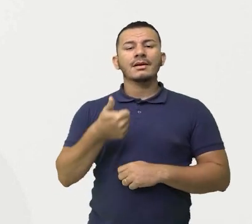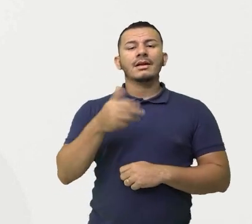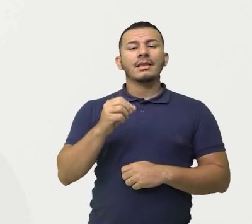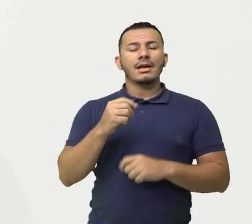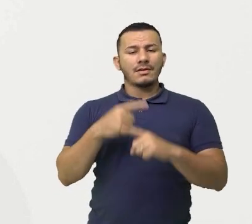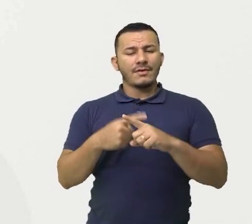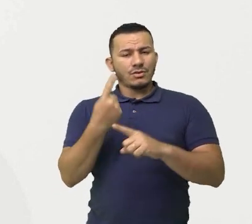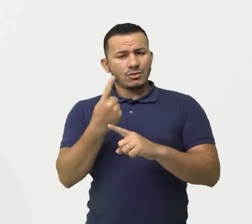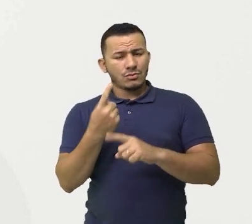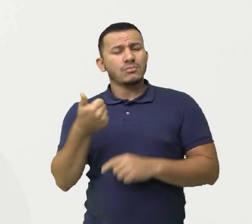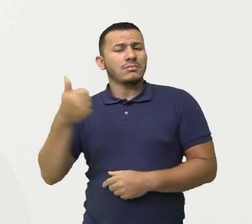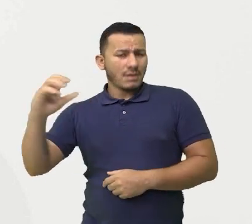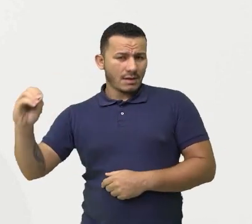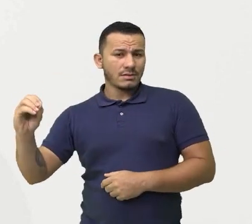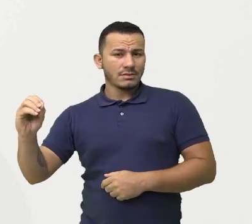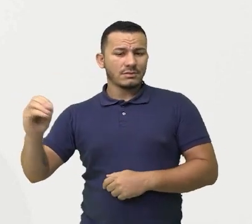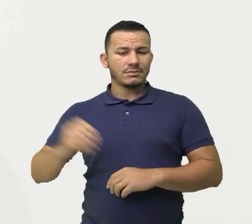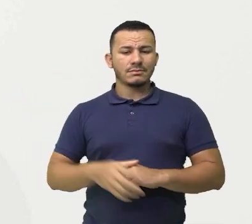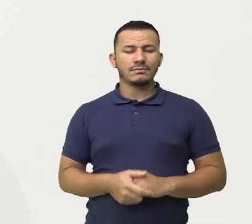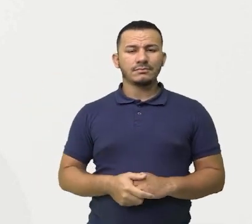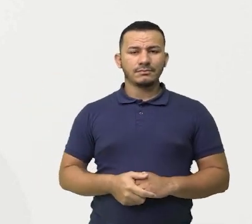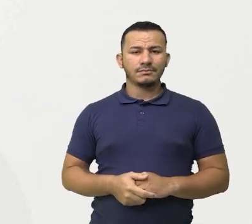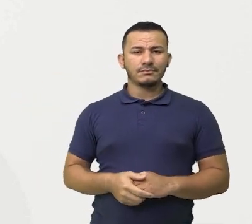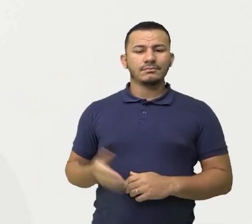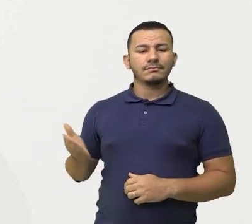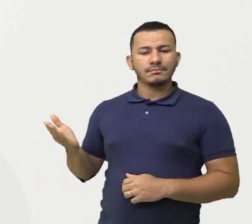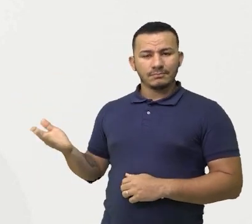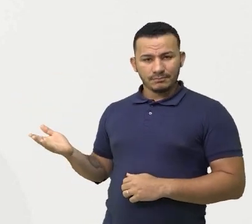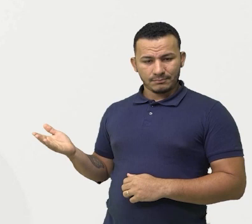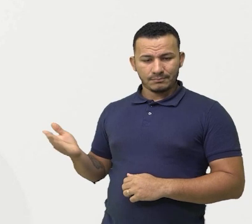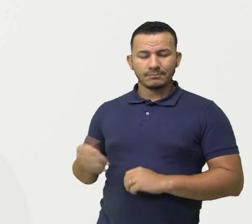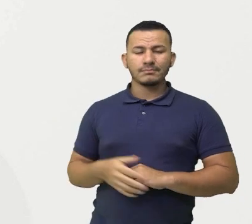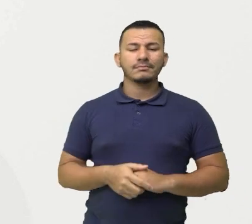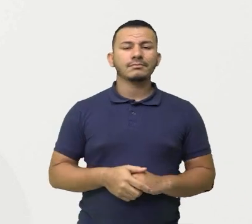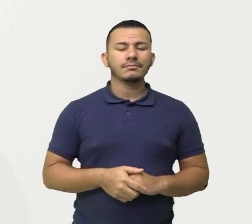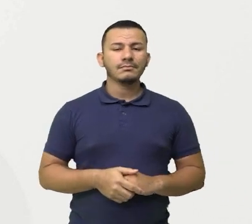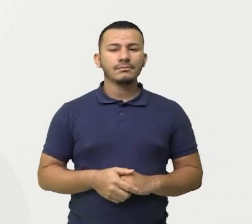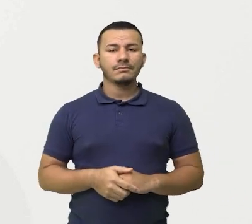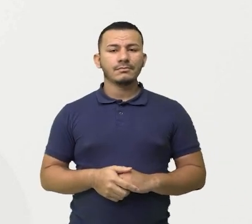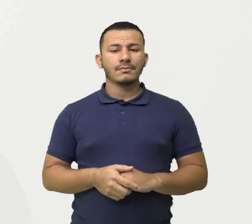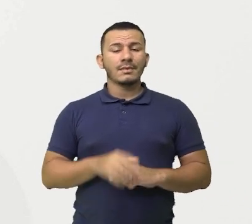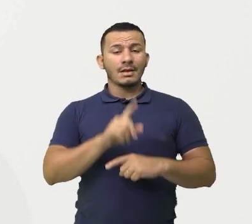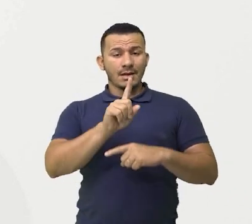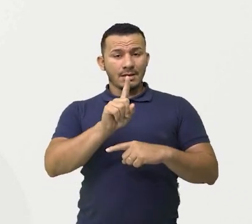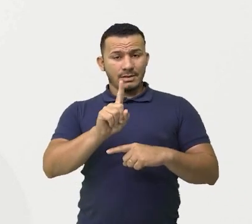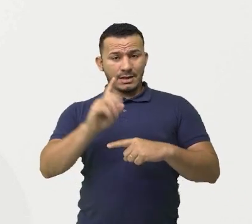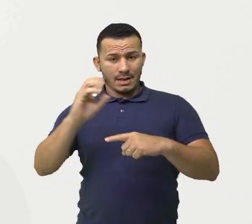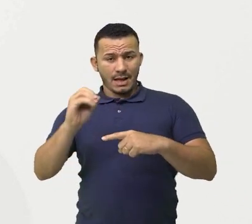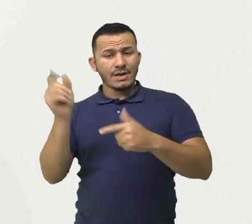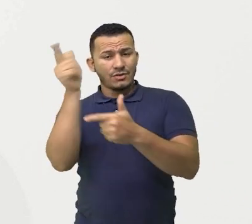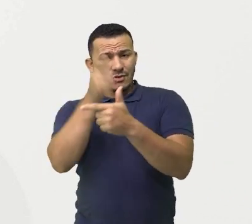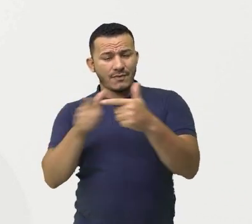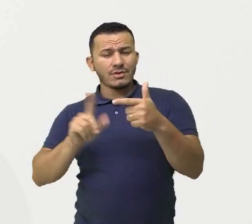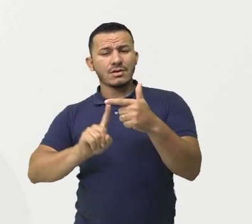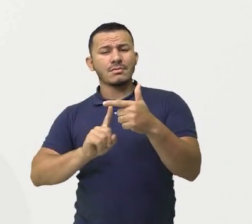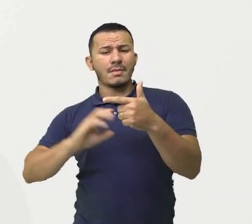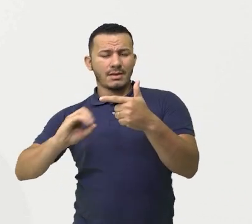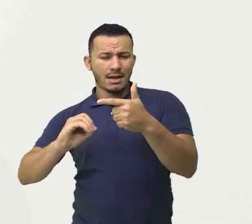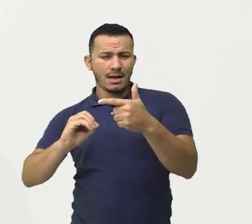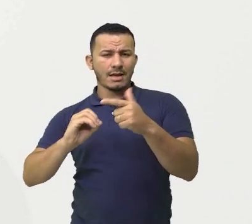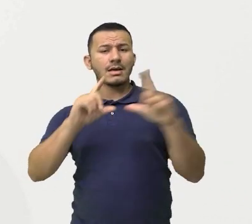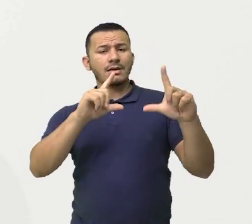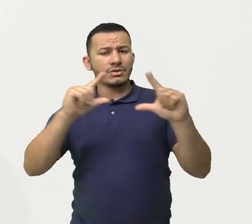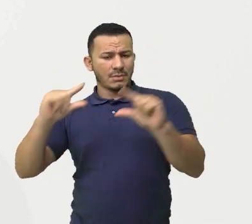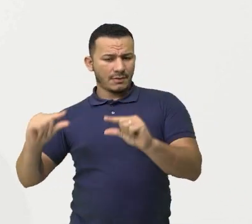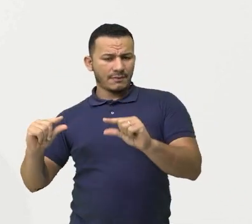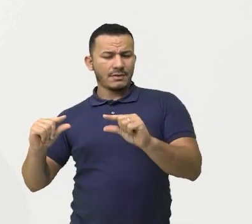1 deu 10. Olha como nem vamos fazer tanto cálculo assim, ó. Tu tem agora 110 dividido para 10.